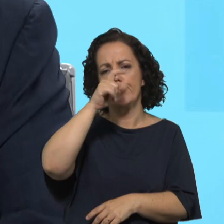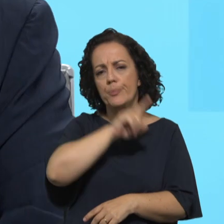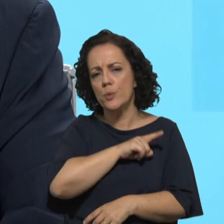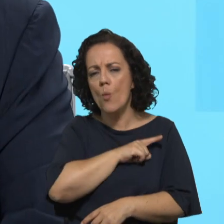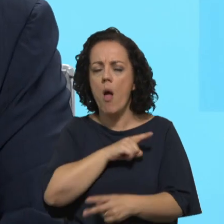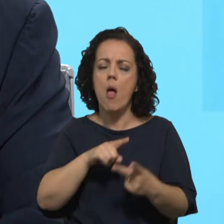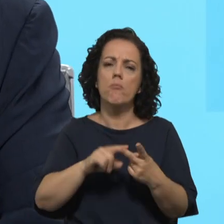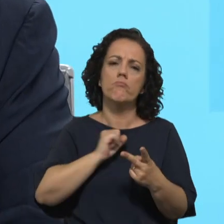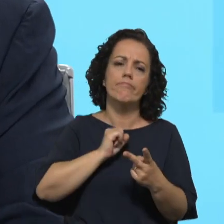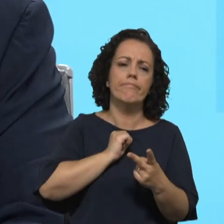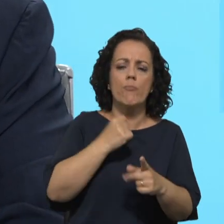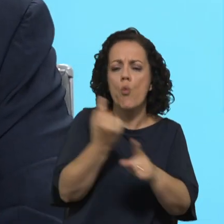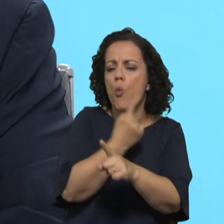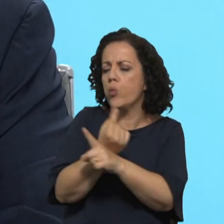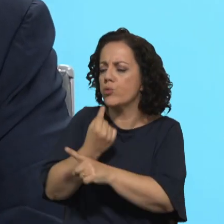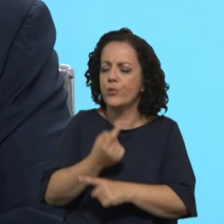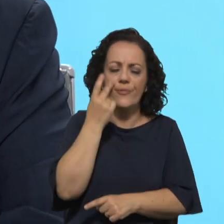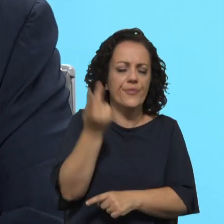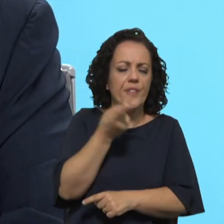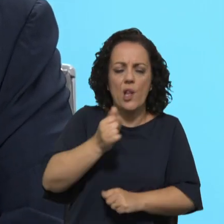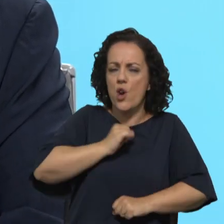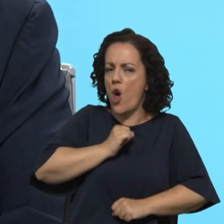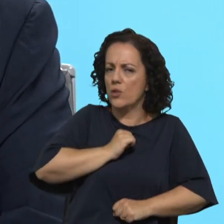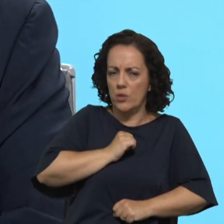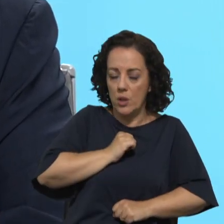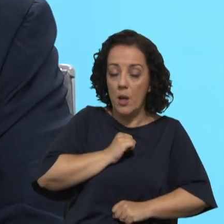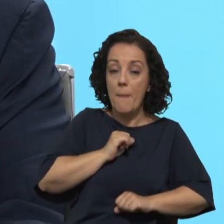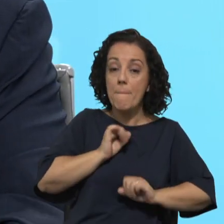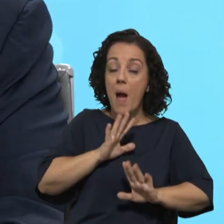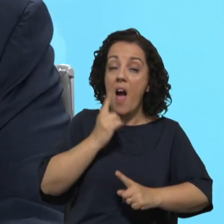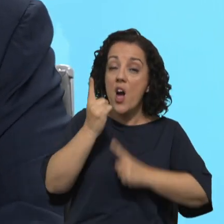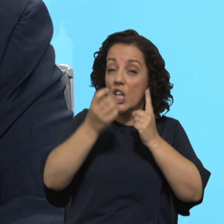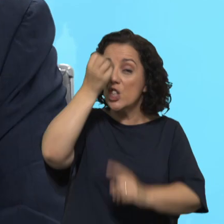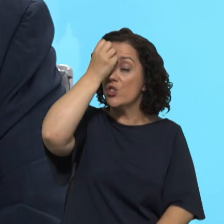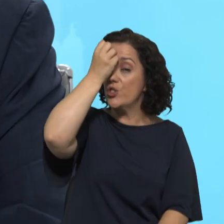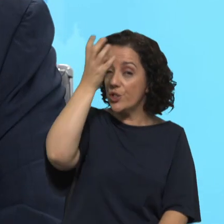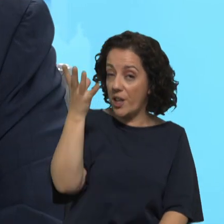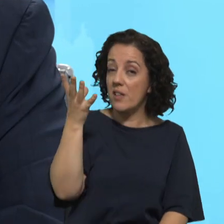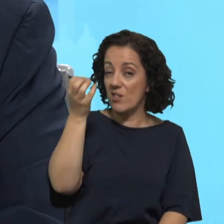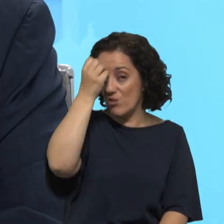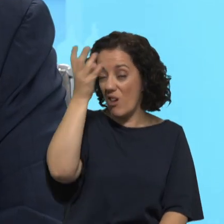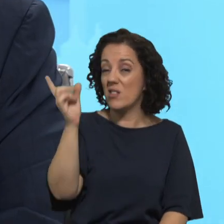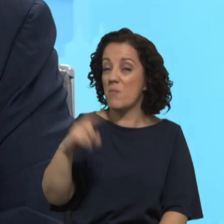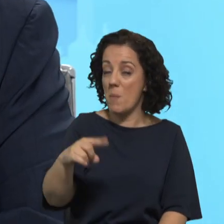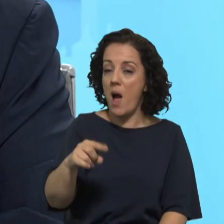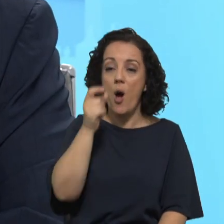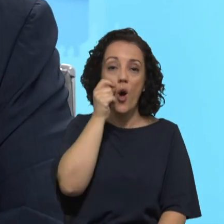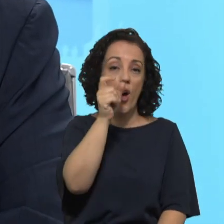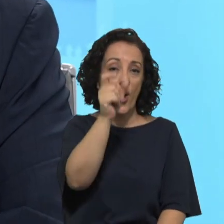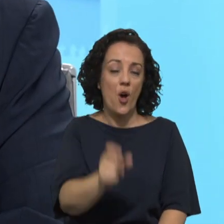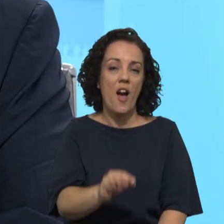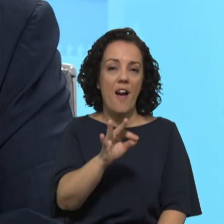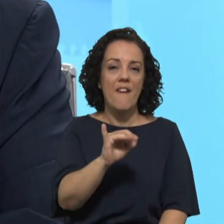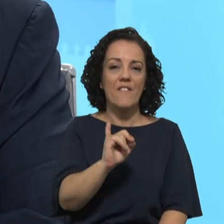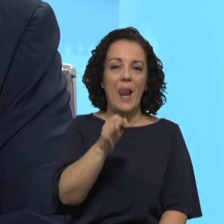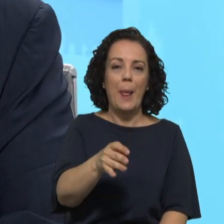mundividências, e esquecemos muitas vezes que há aqui algo de fundamental e que, aliás, Filipe bem nos mostra na leitura